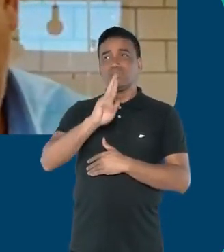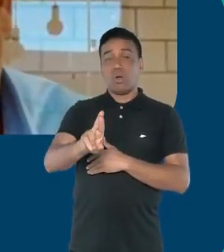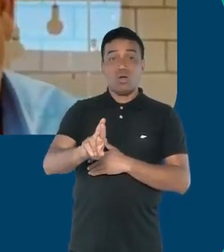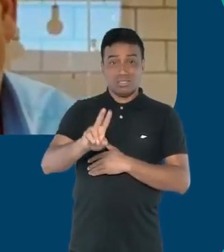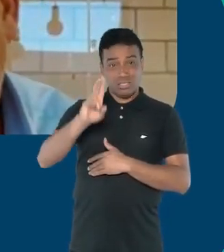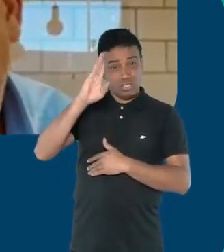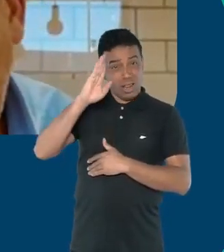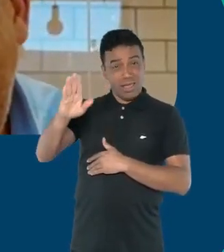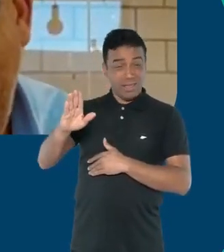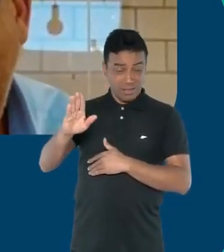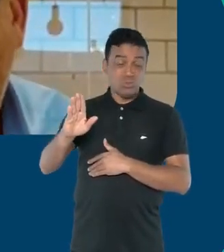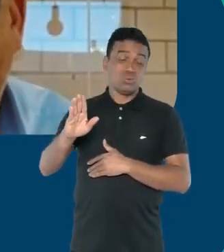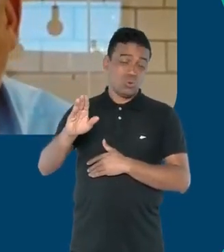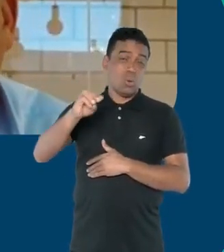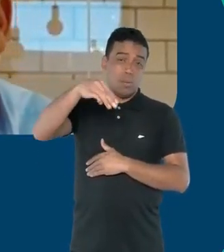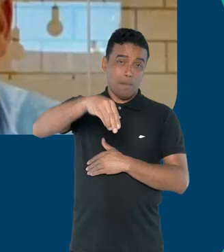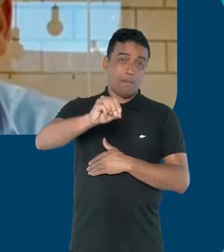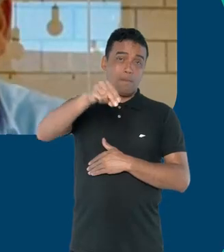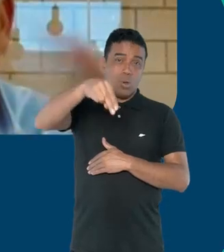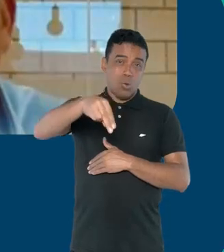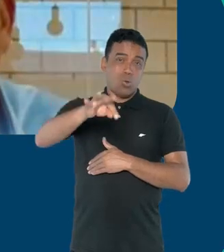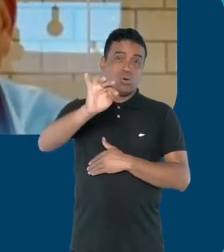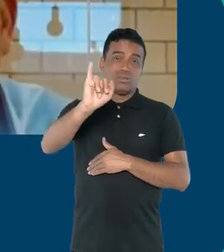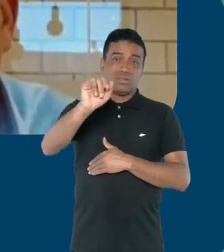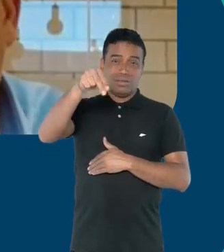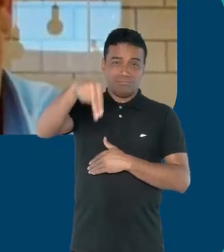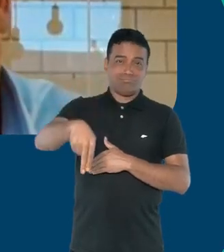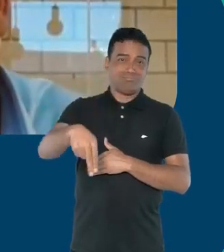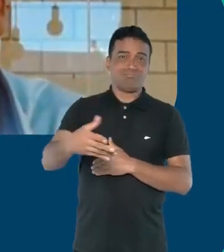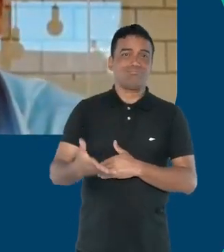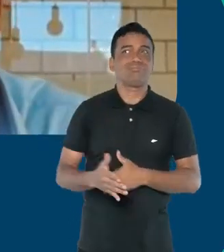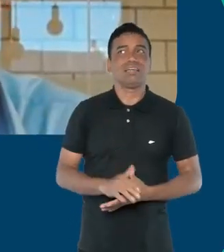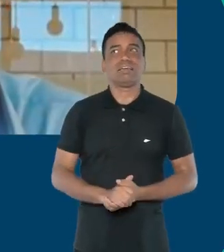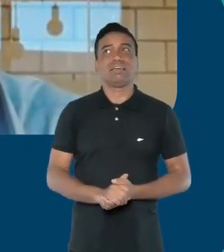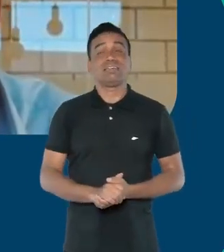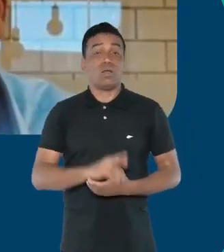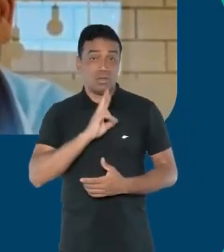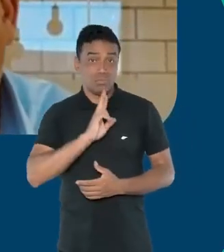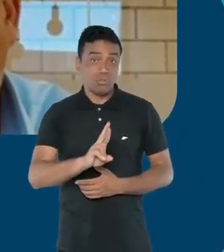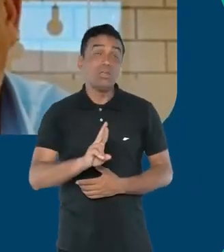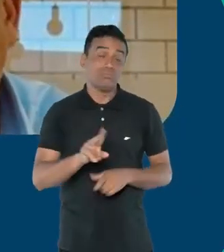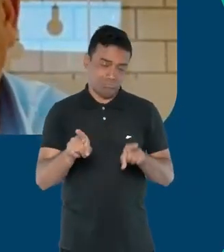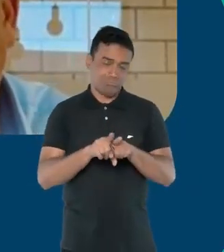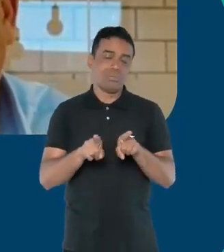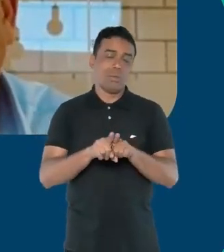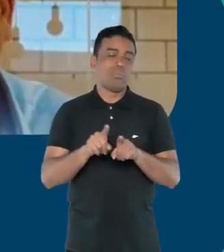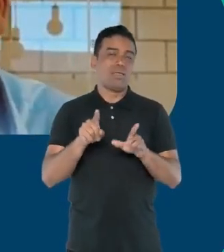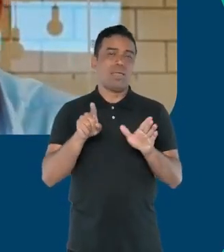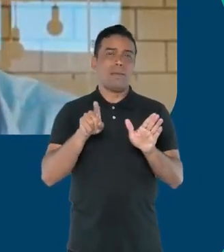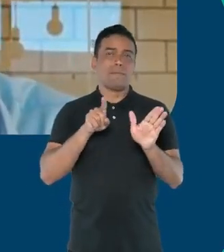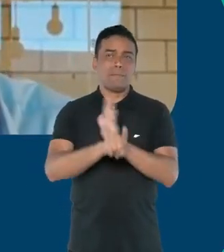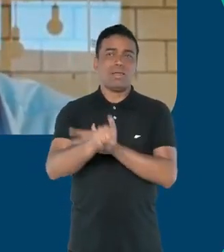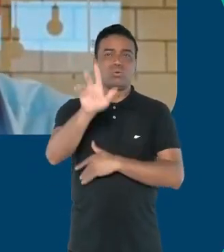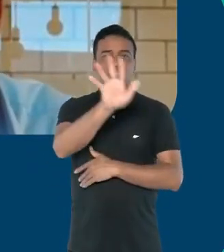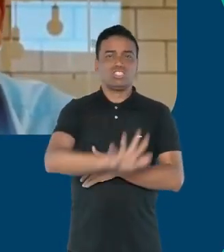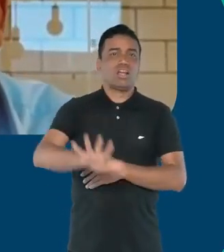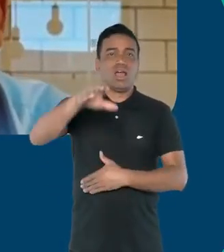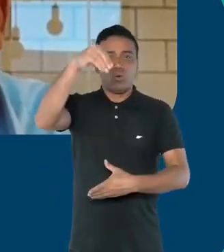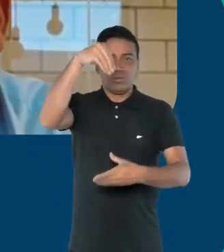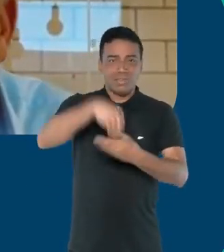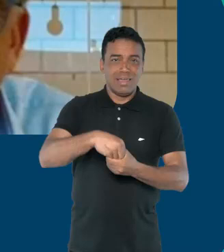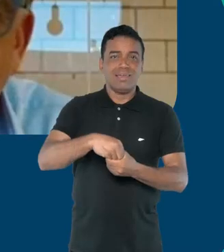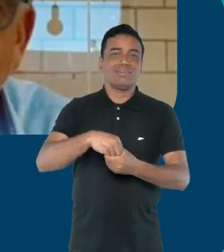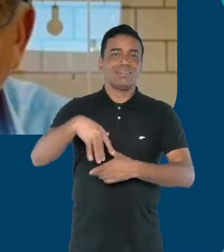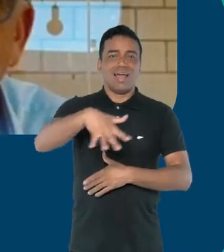embora ele fosse um leitor de Montaigne, né, mas respondendo, porque essa sempre foi uma pergunta geral da